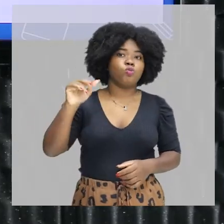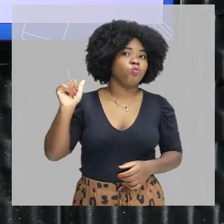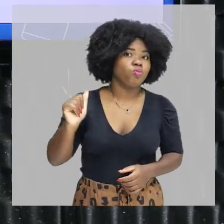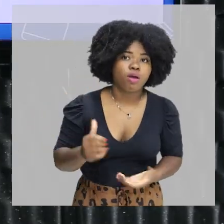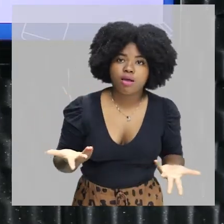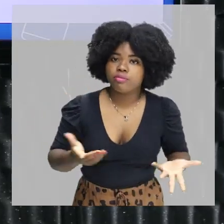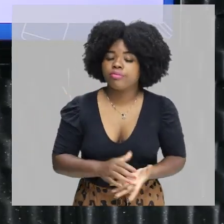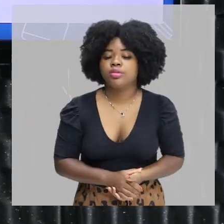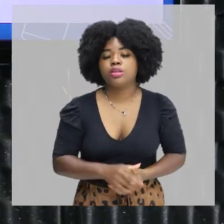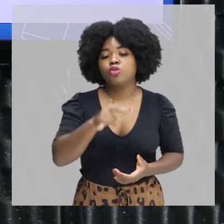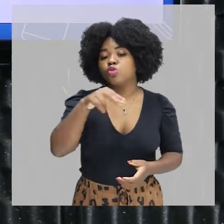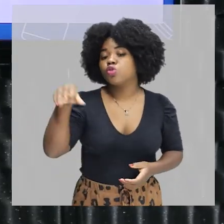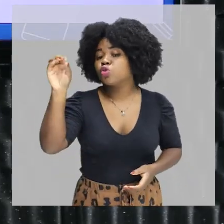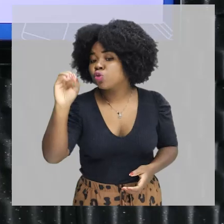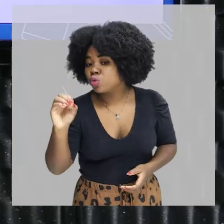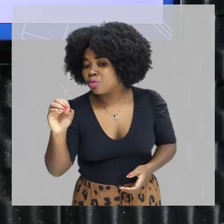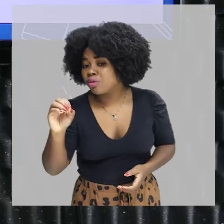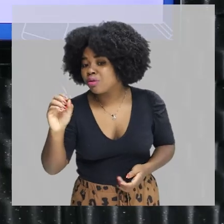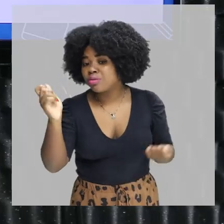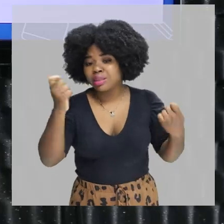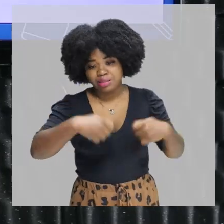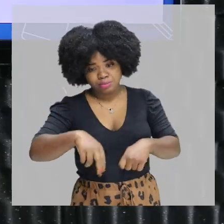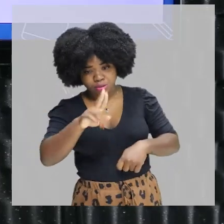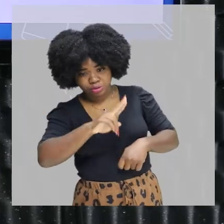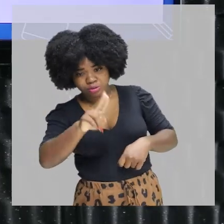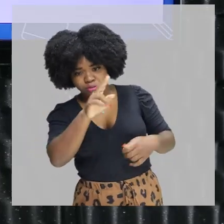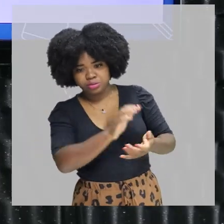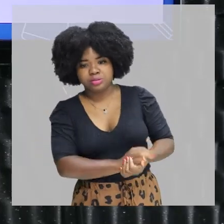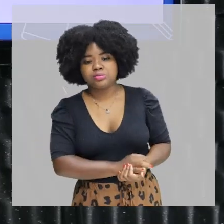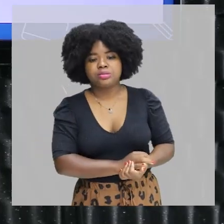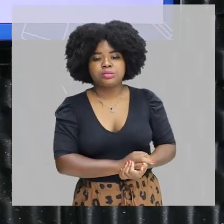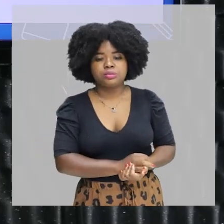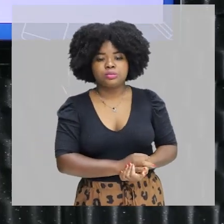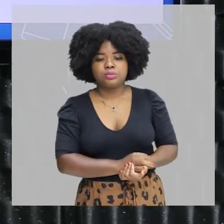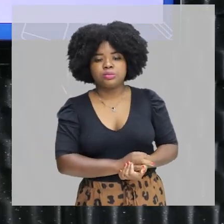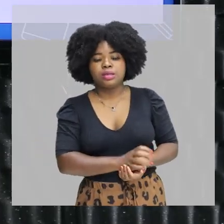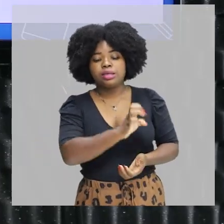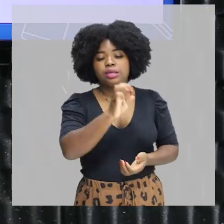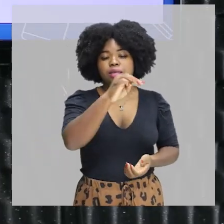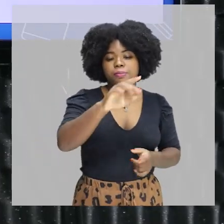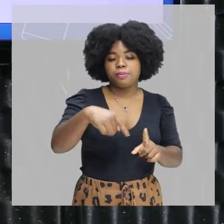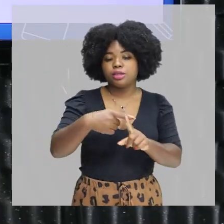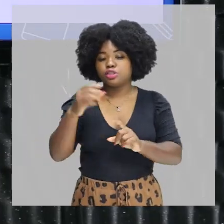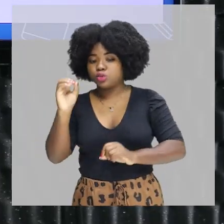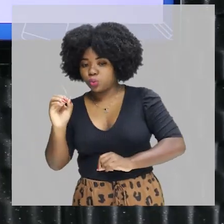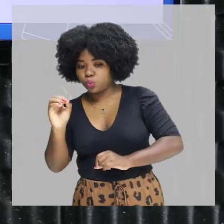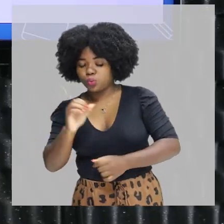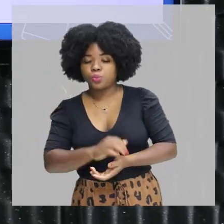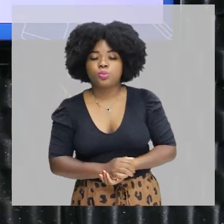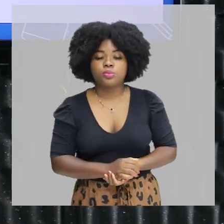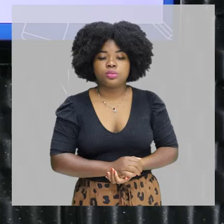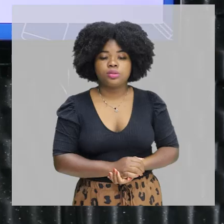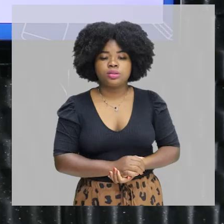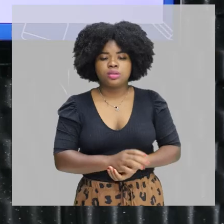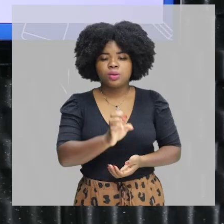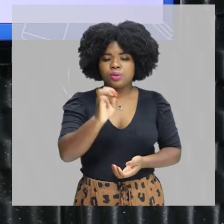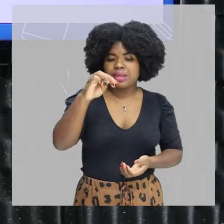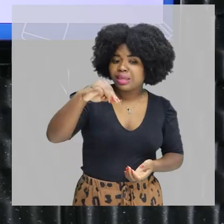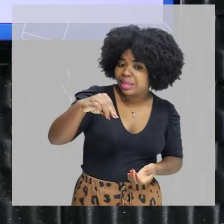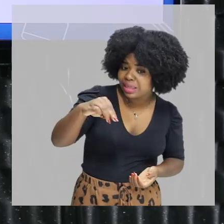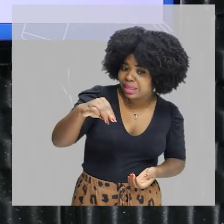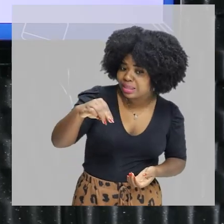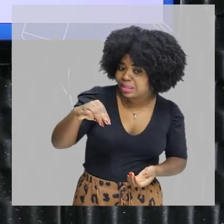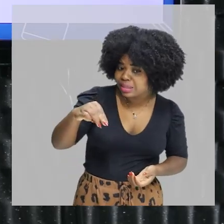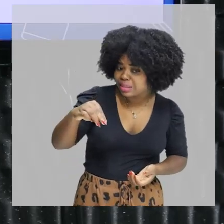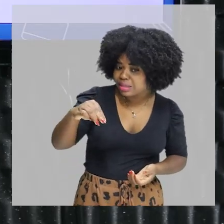ele também só pode ser usado na construção correta, em mais o. Então, fui em o cinema, aí